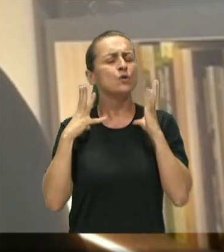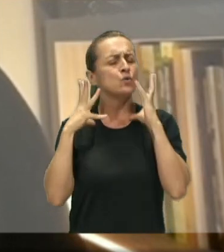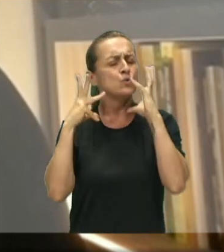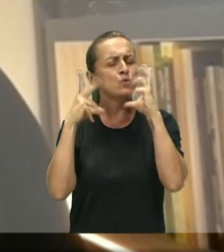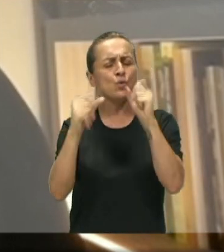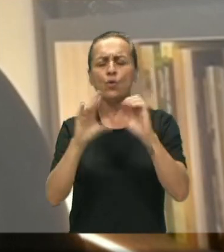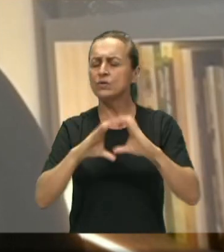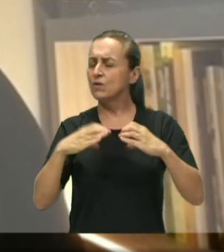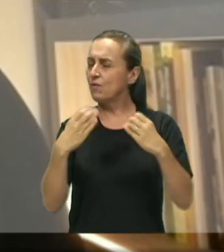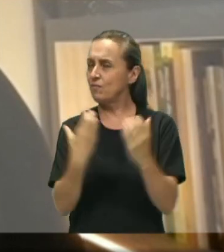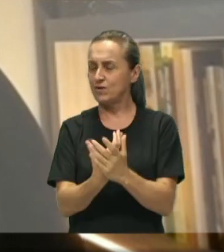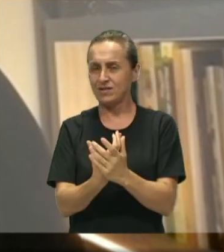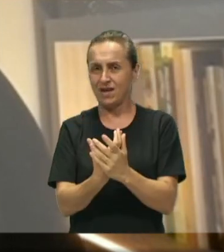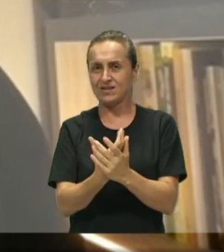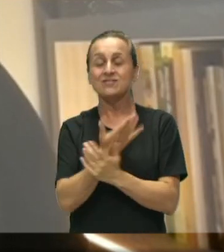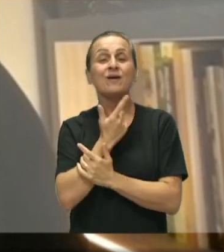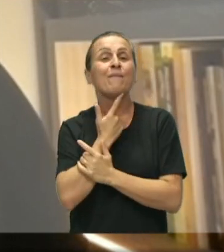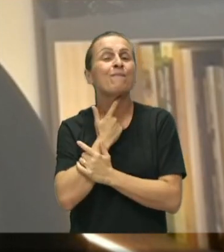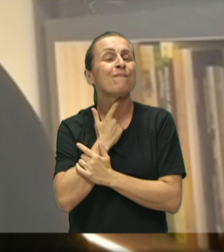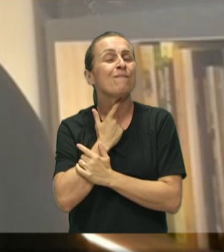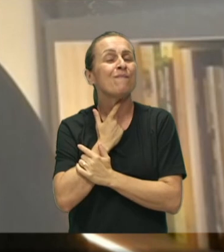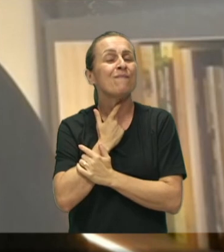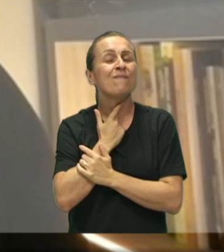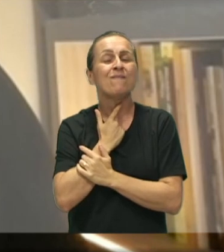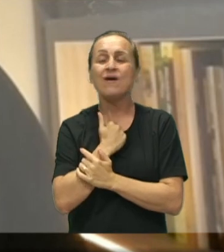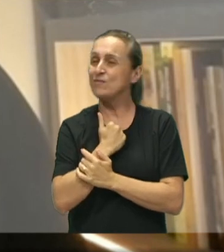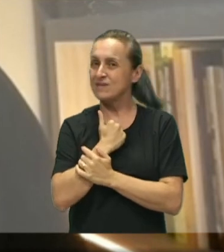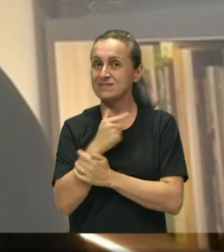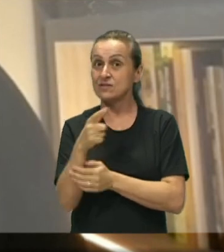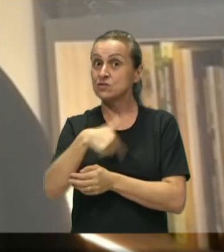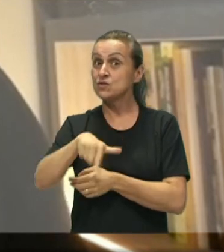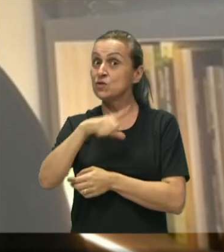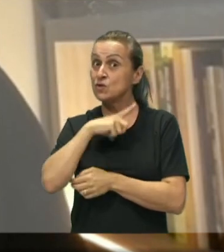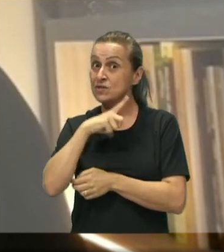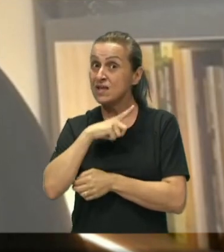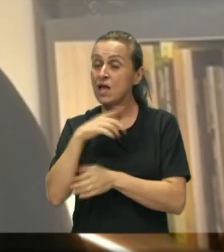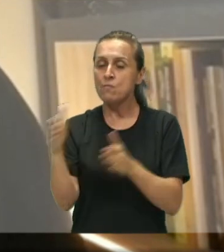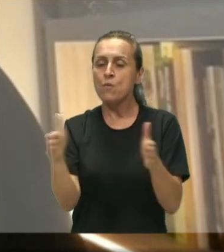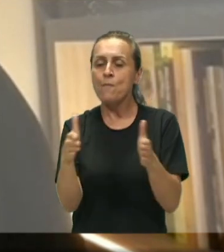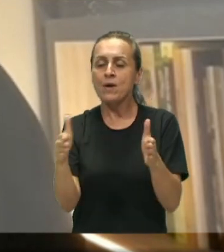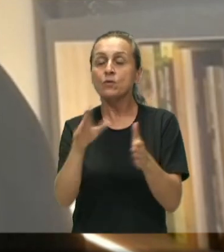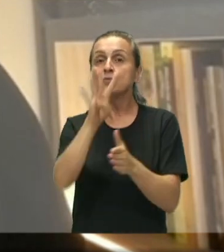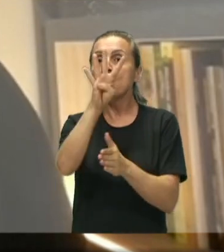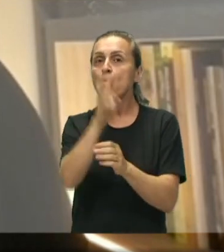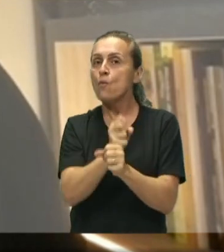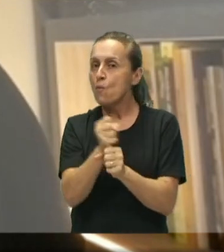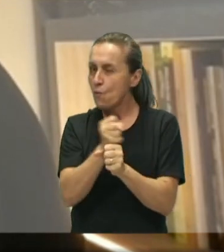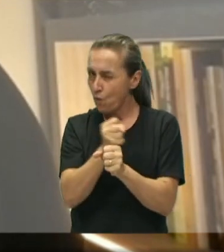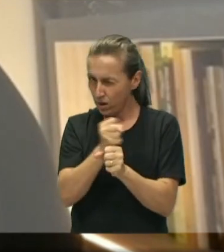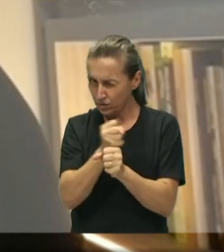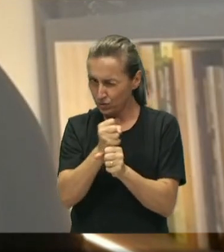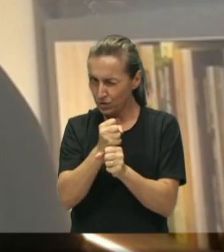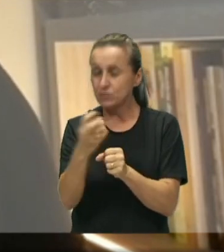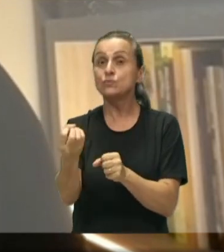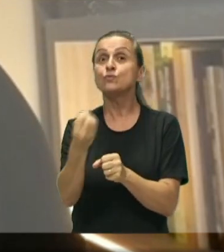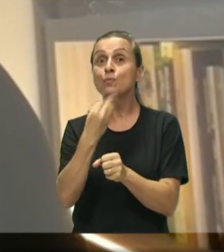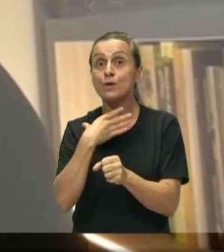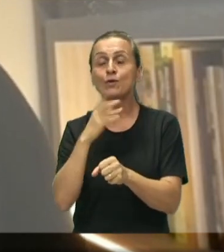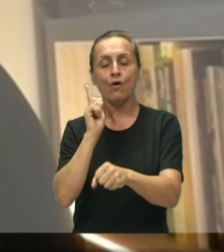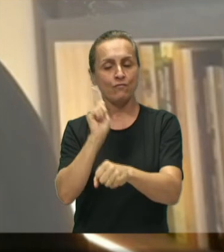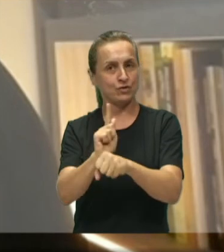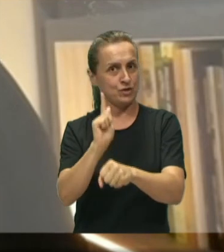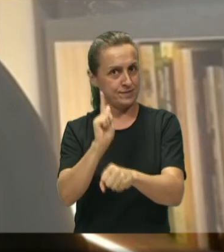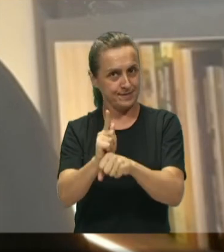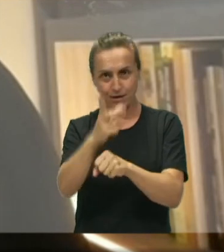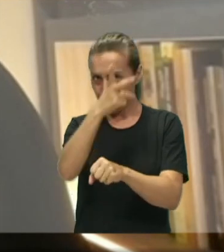comunidade que eu desejo que nós tenhamos um período de quatro anos pela frente de uma nova gestão do